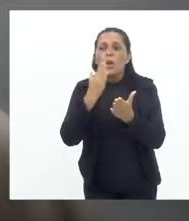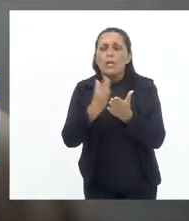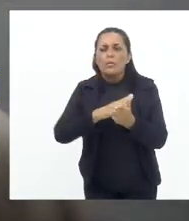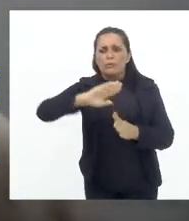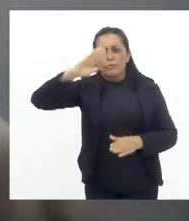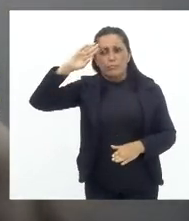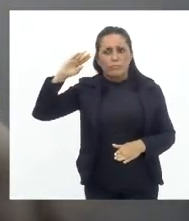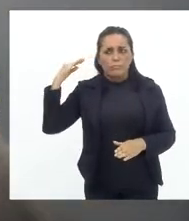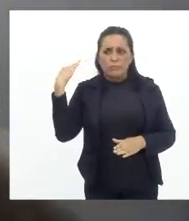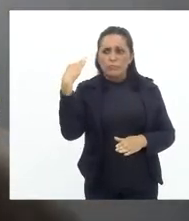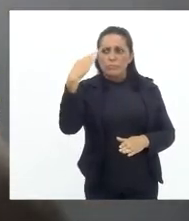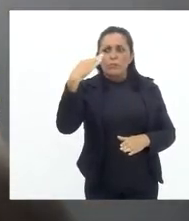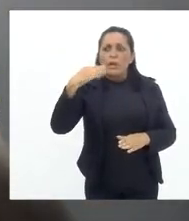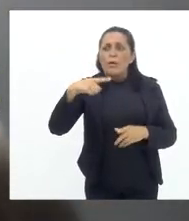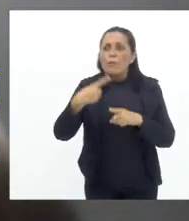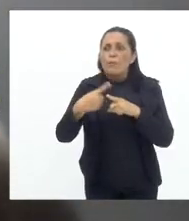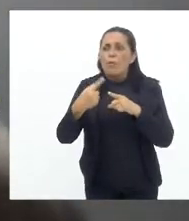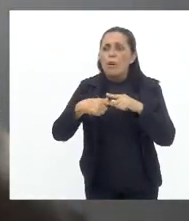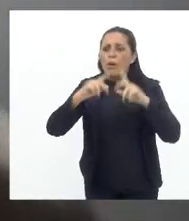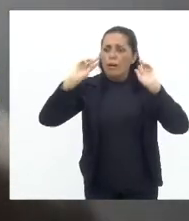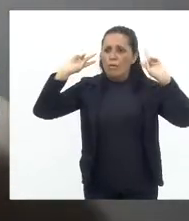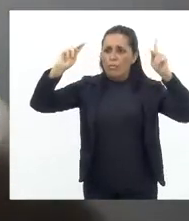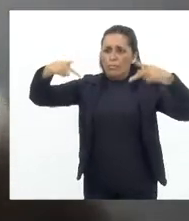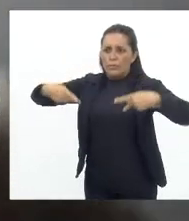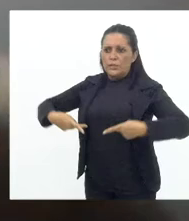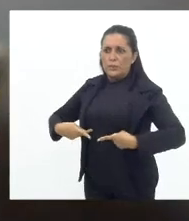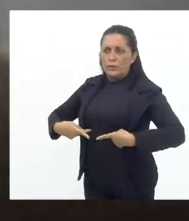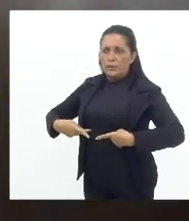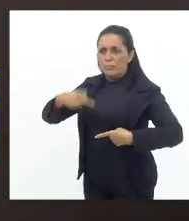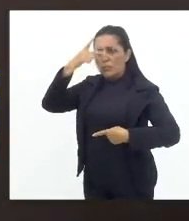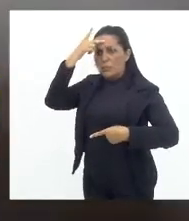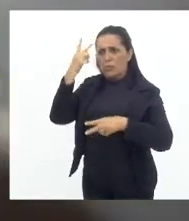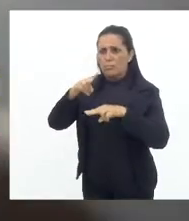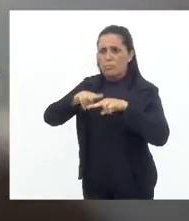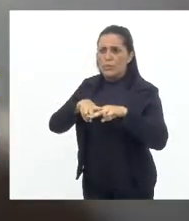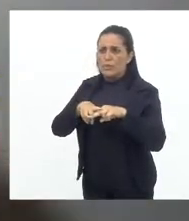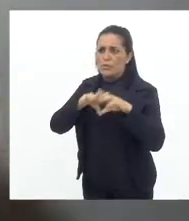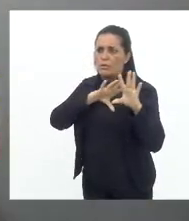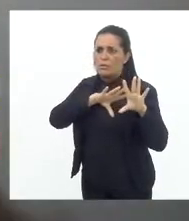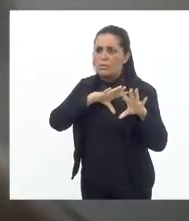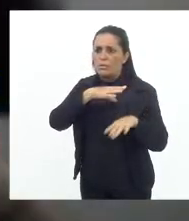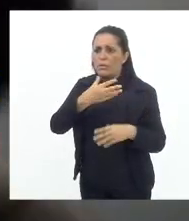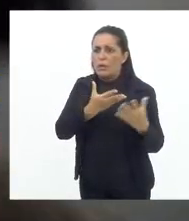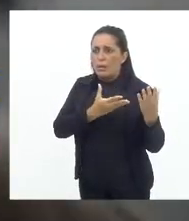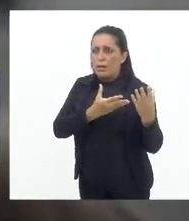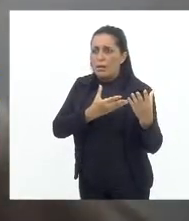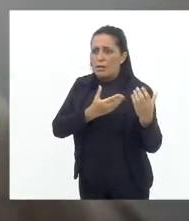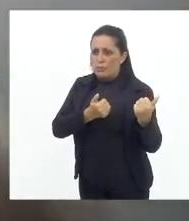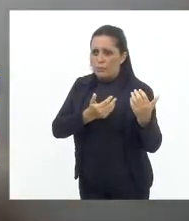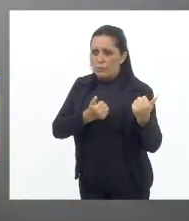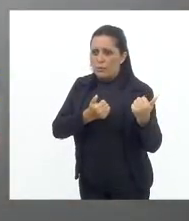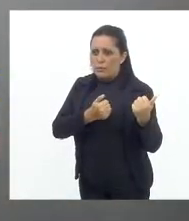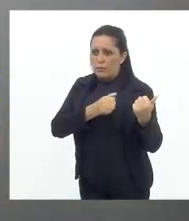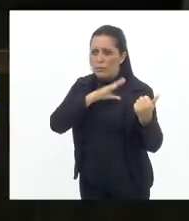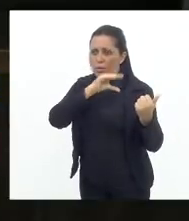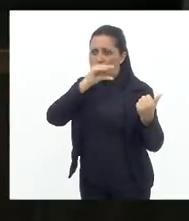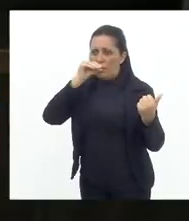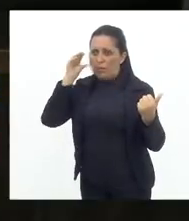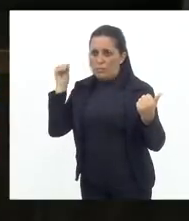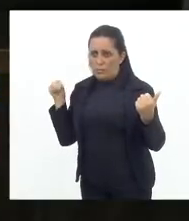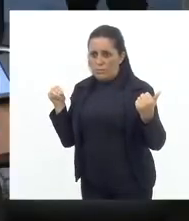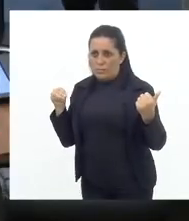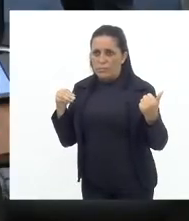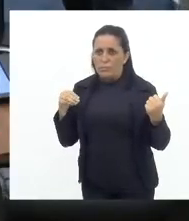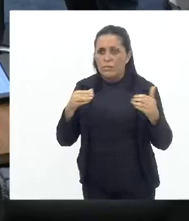fundamental exatamente para humanização entre os dentro dessas pessoas o nosso país certo horários que o presidente